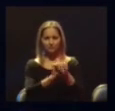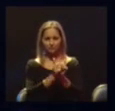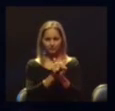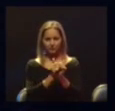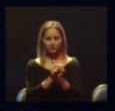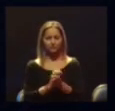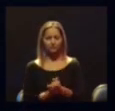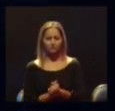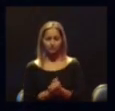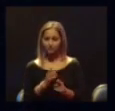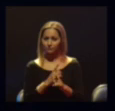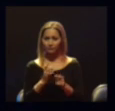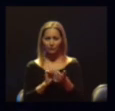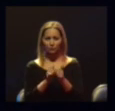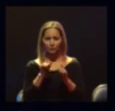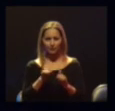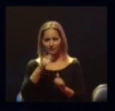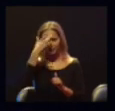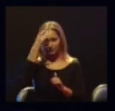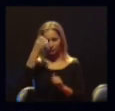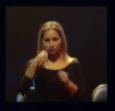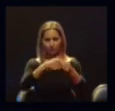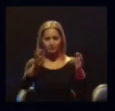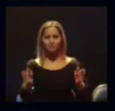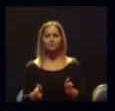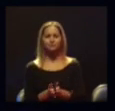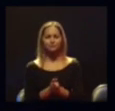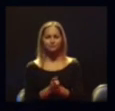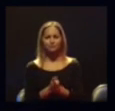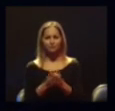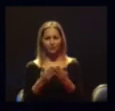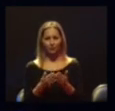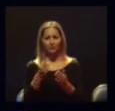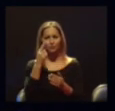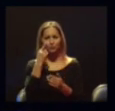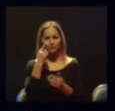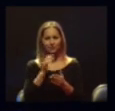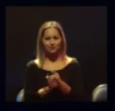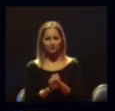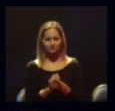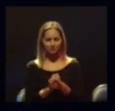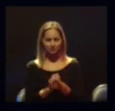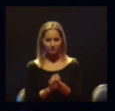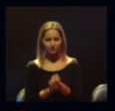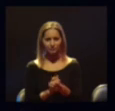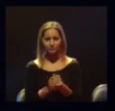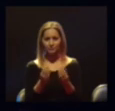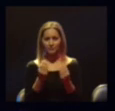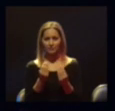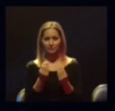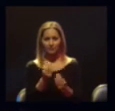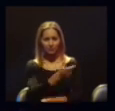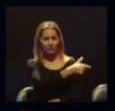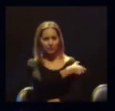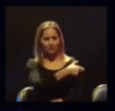modalidades. Porque o desporto em Setúbal é para todos, vamos então conhecer estes notáveis